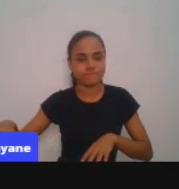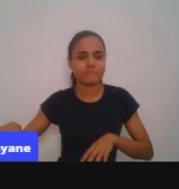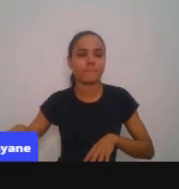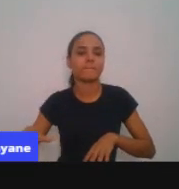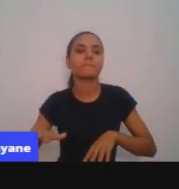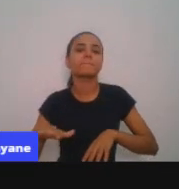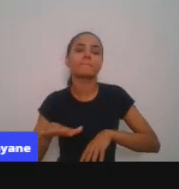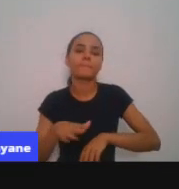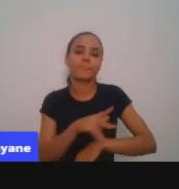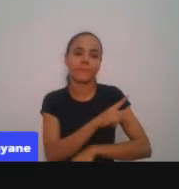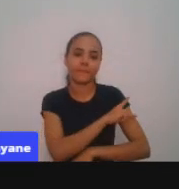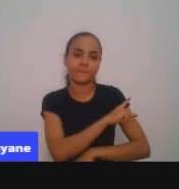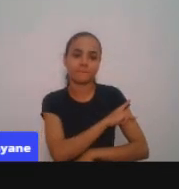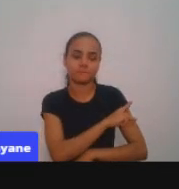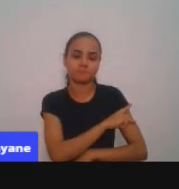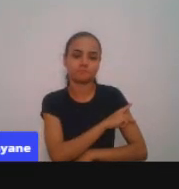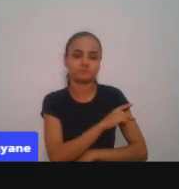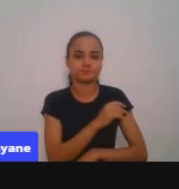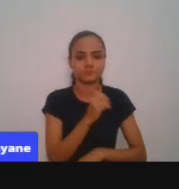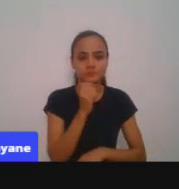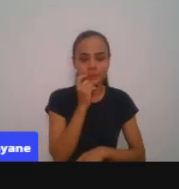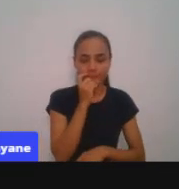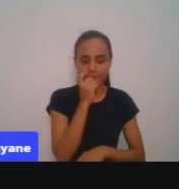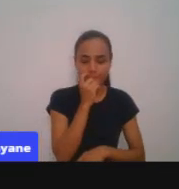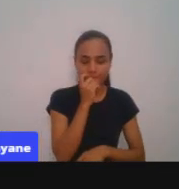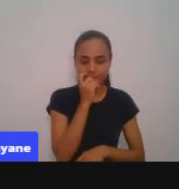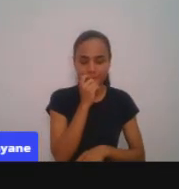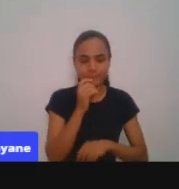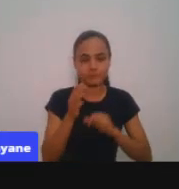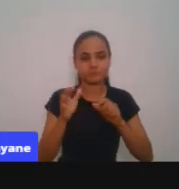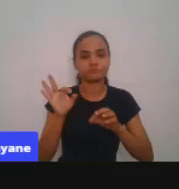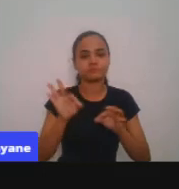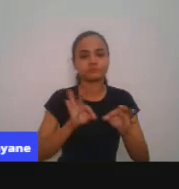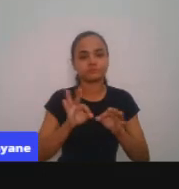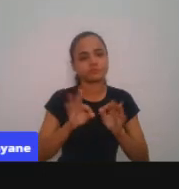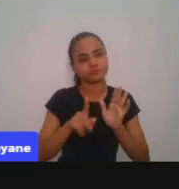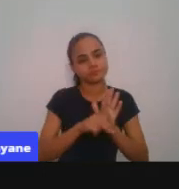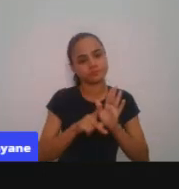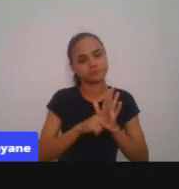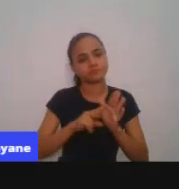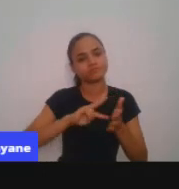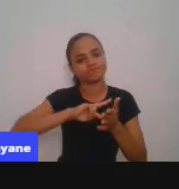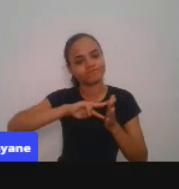propostas que sejam realmente significativas para essas crianças. Pode passar, por favor.